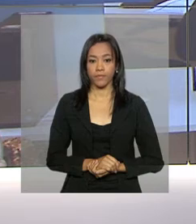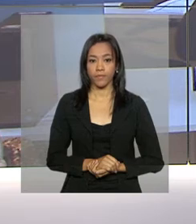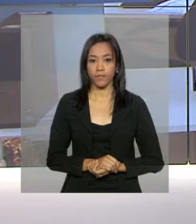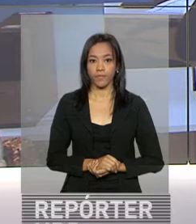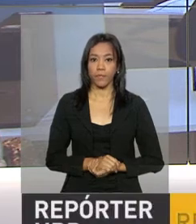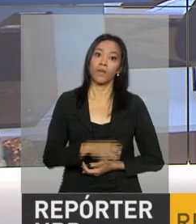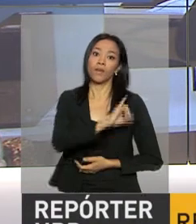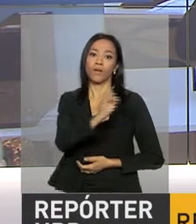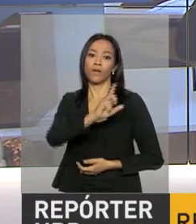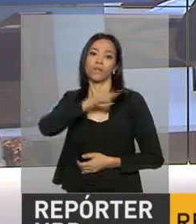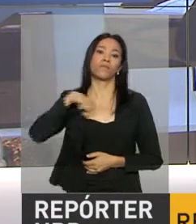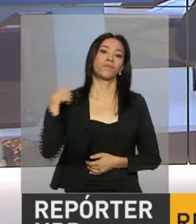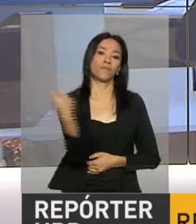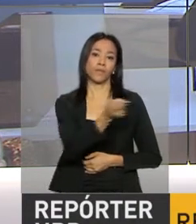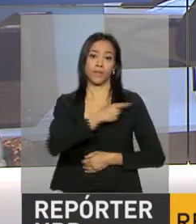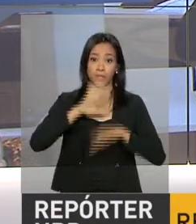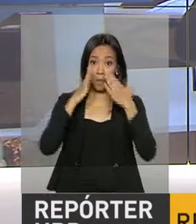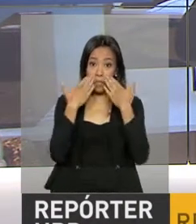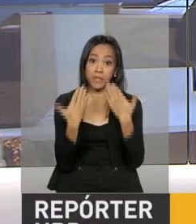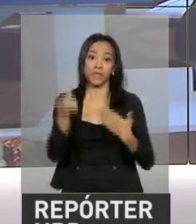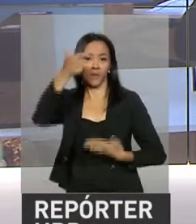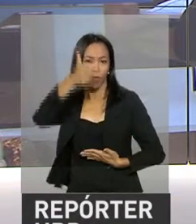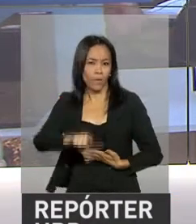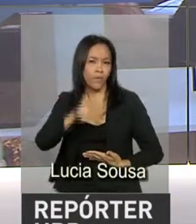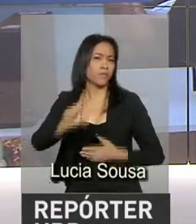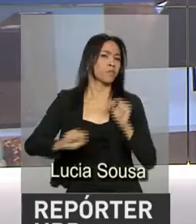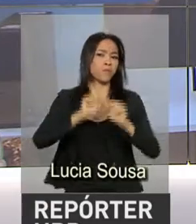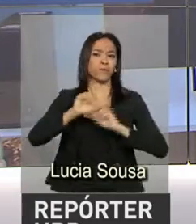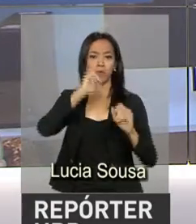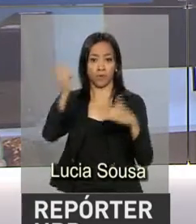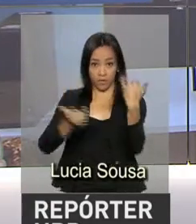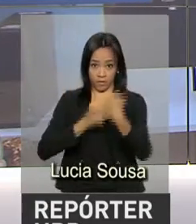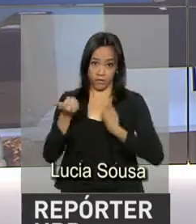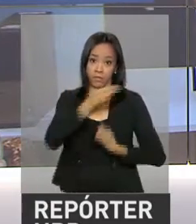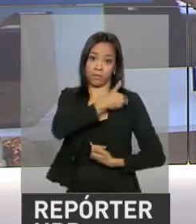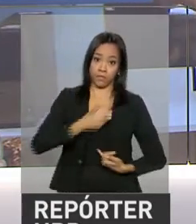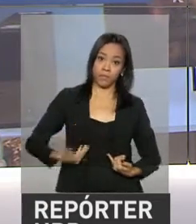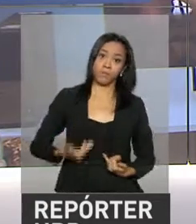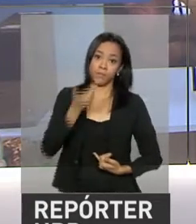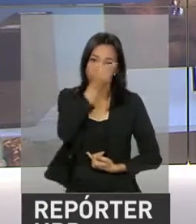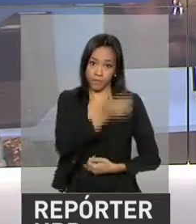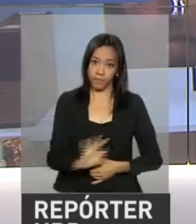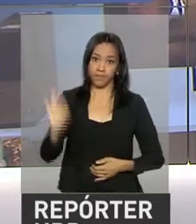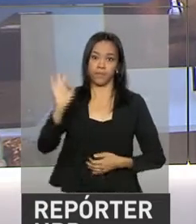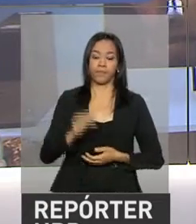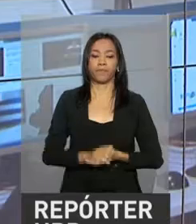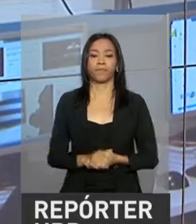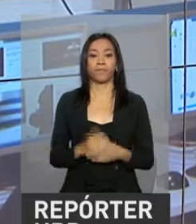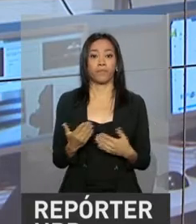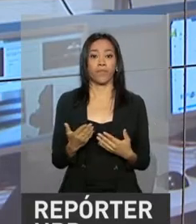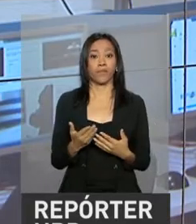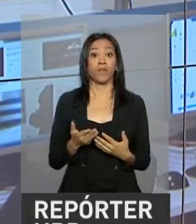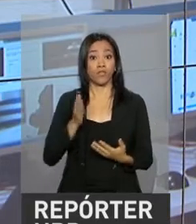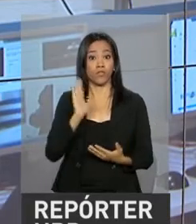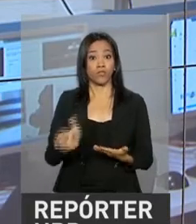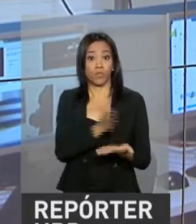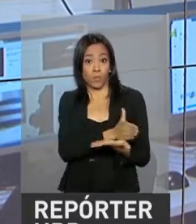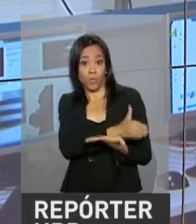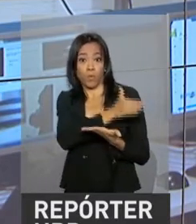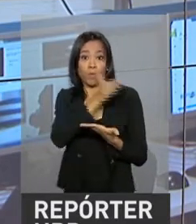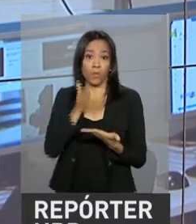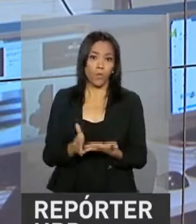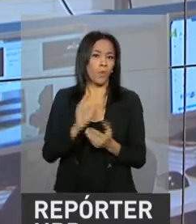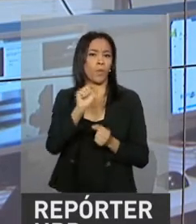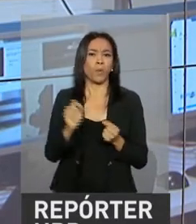olá estamos de volta com mais uma edição do repórter nbr e as notícias do governo federal foi prorrogada a